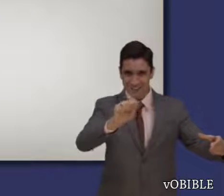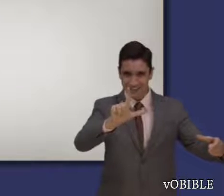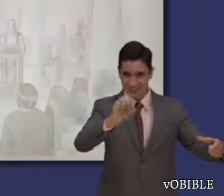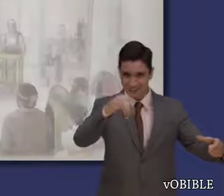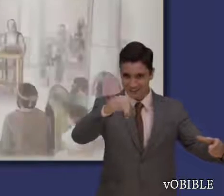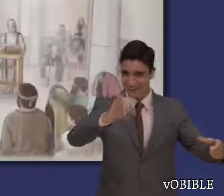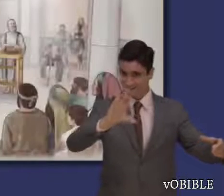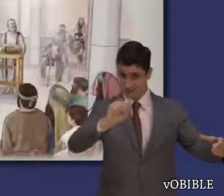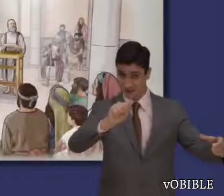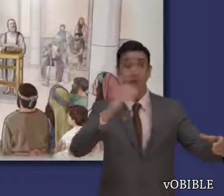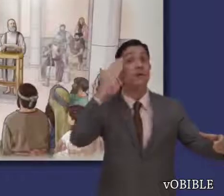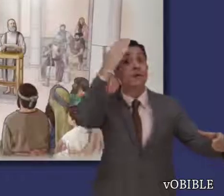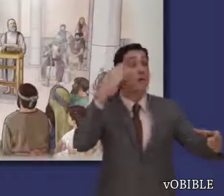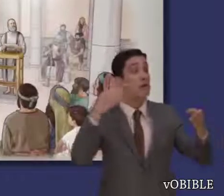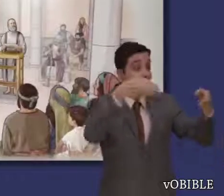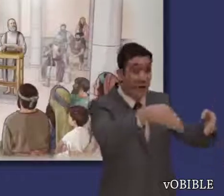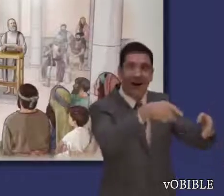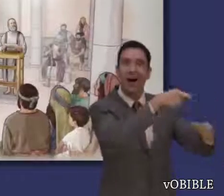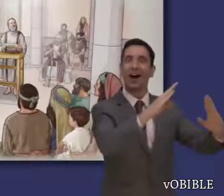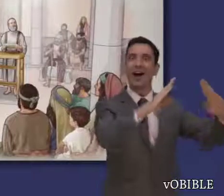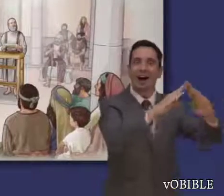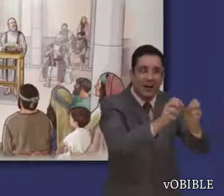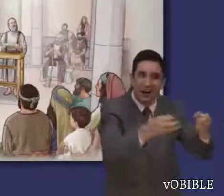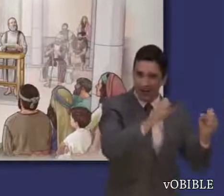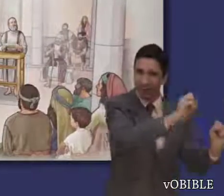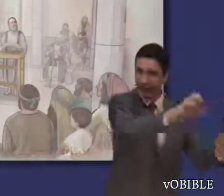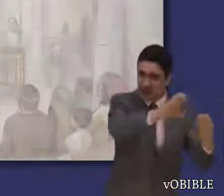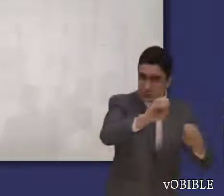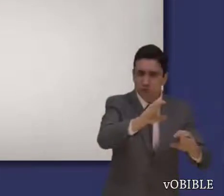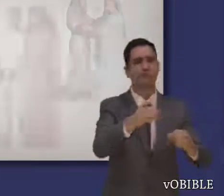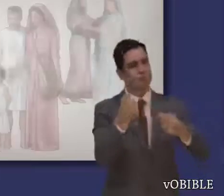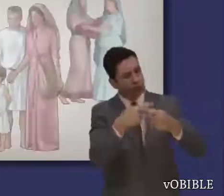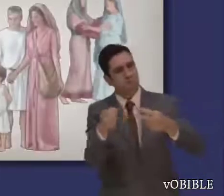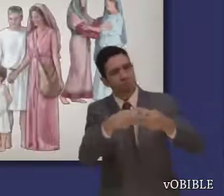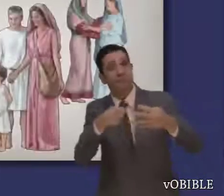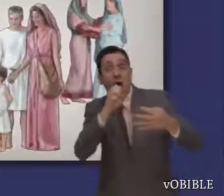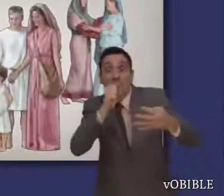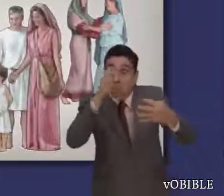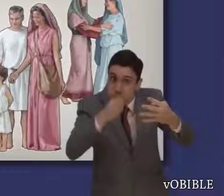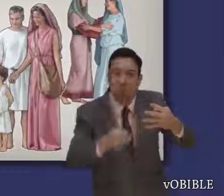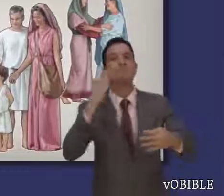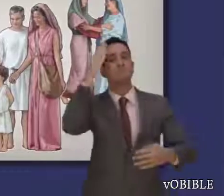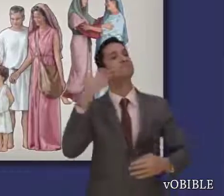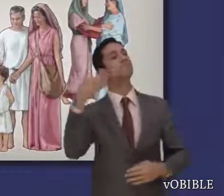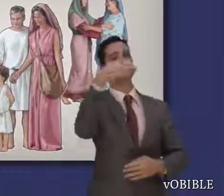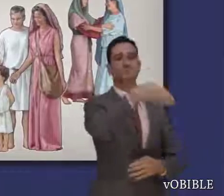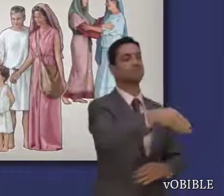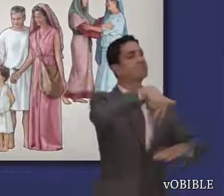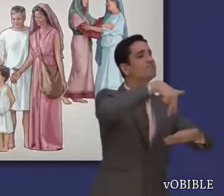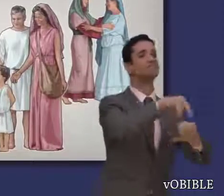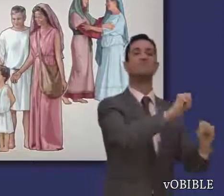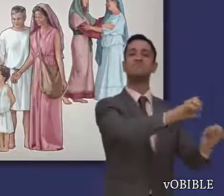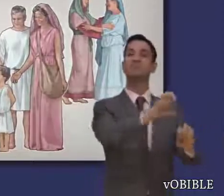Depois de chegar em Tessalônica, Paulo pregou na sinagoga por 3 sábados. Em pouco tempo, uma congregação foi formada